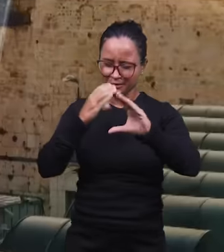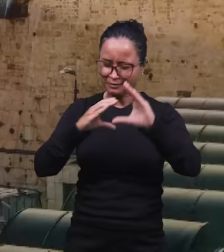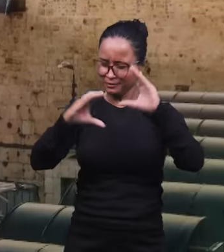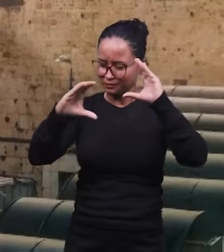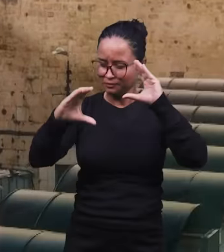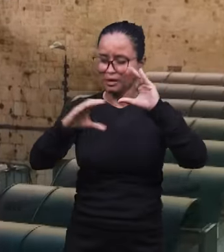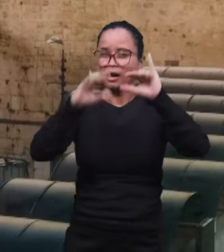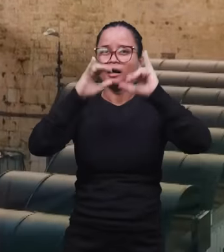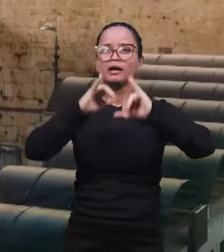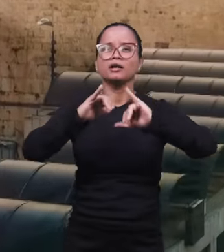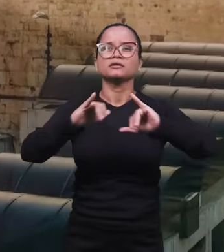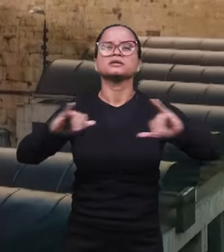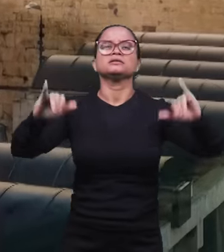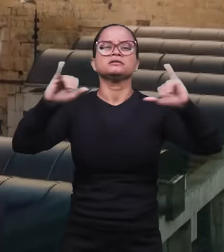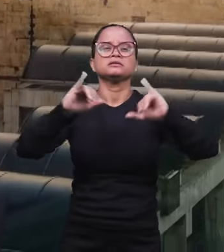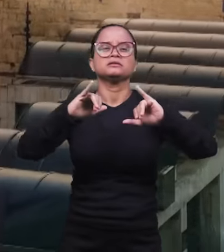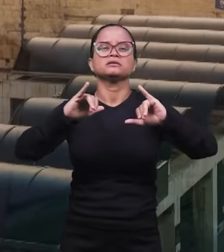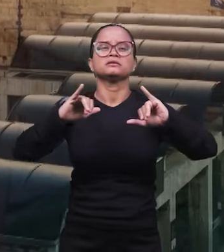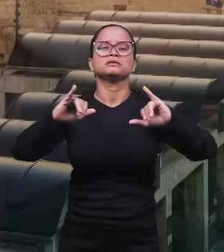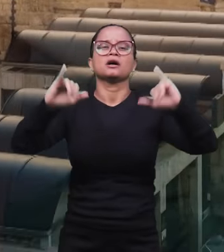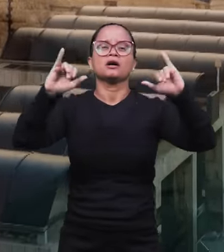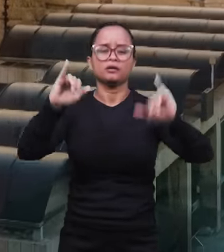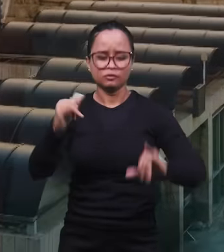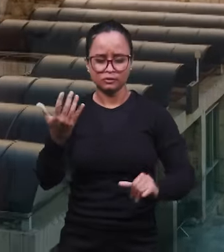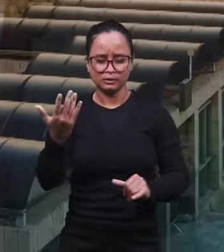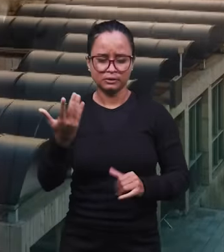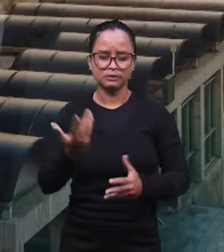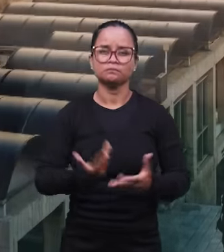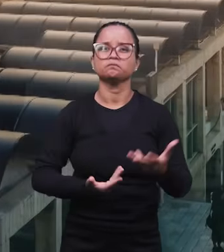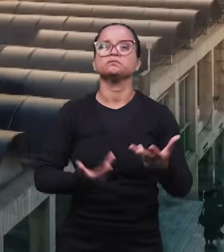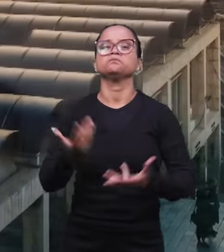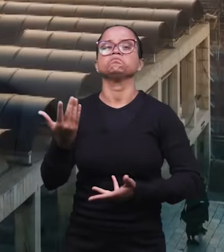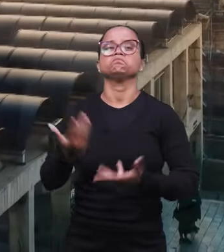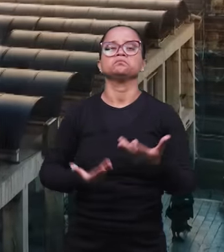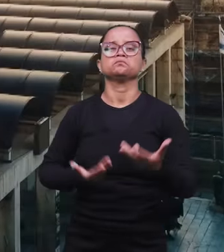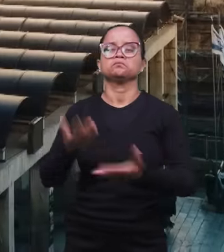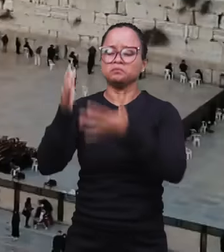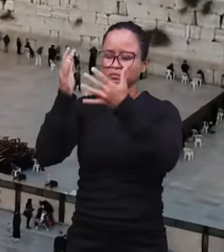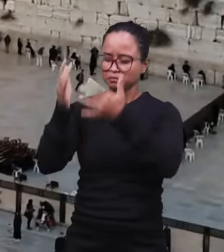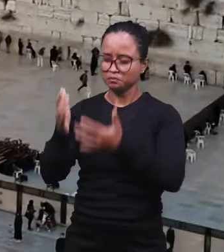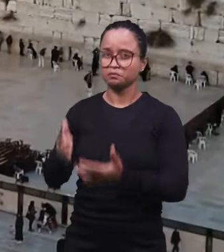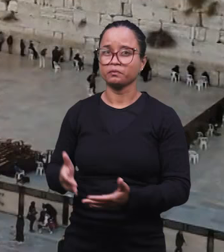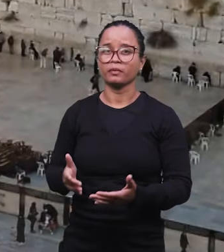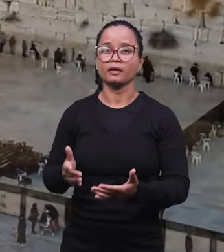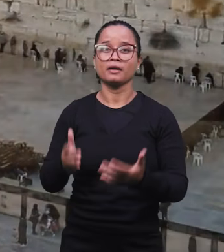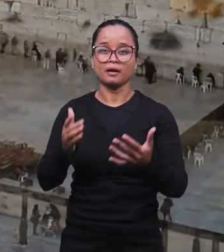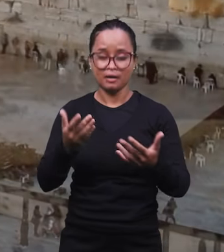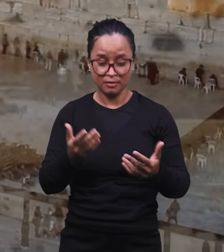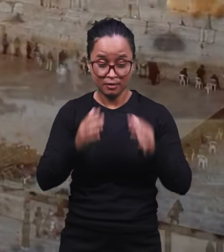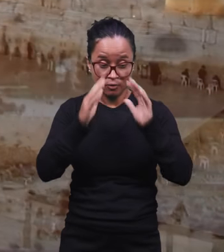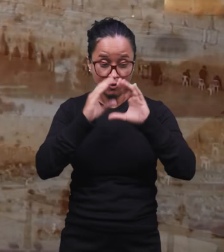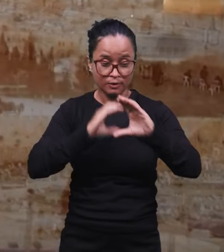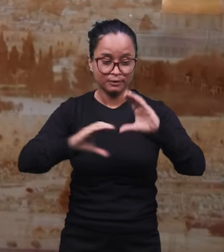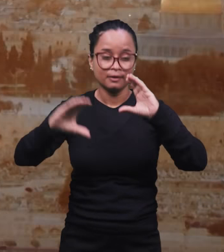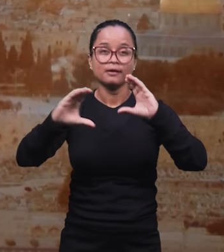Jerusalém, cantai Hosana ao Rei.